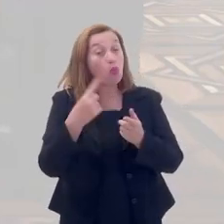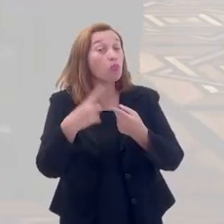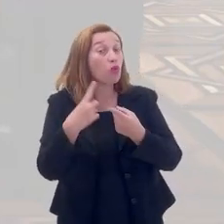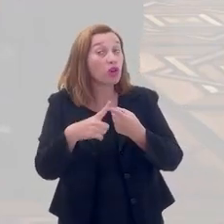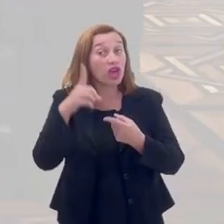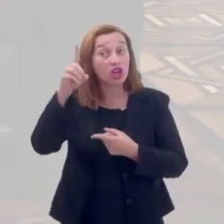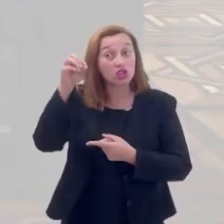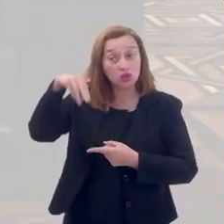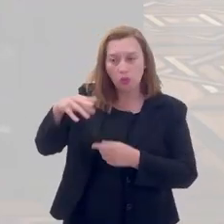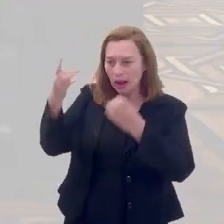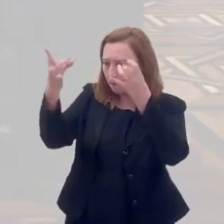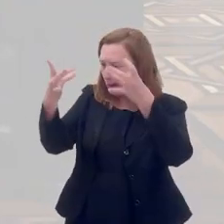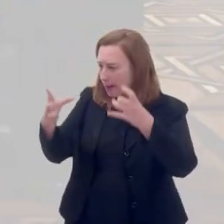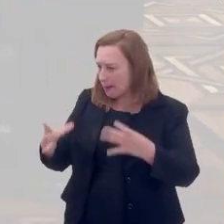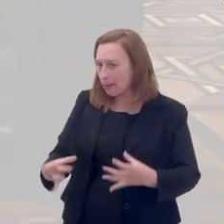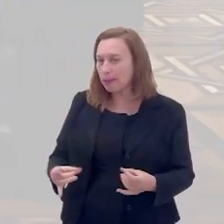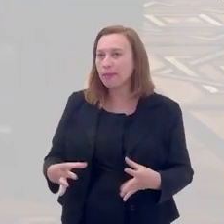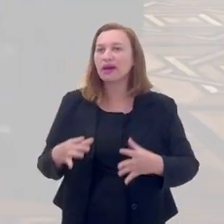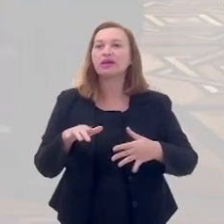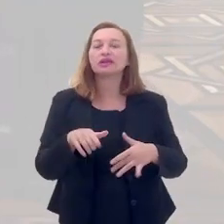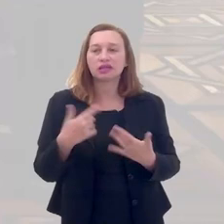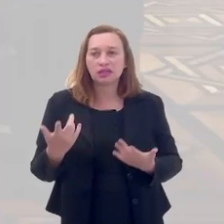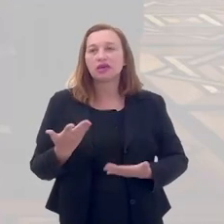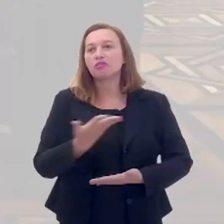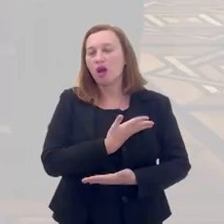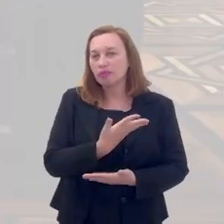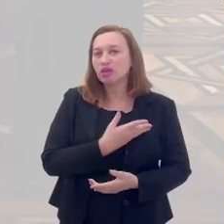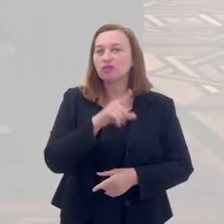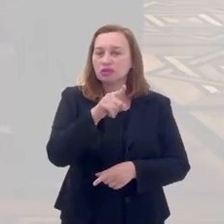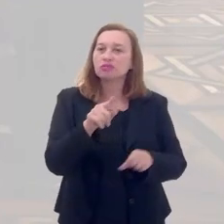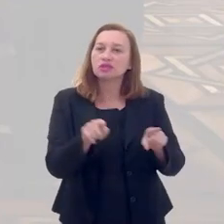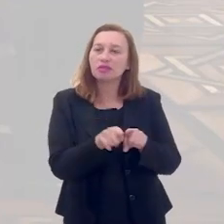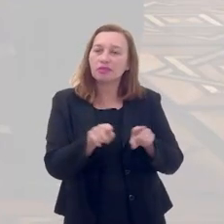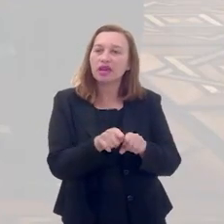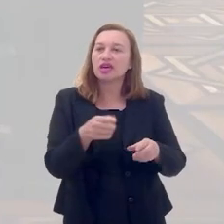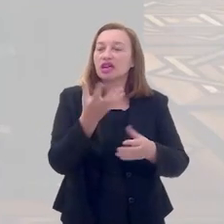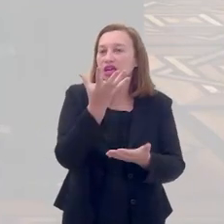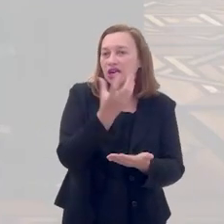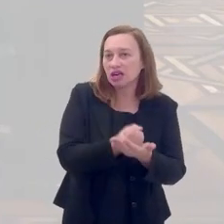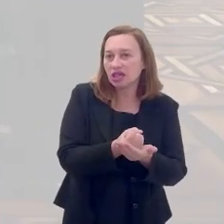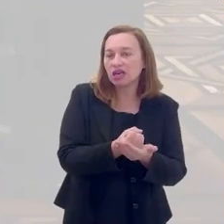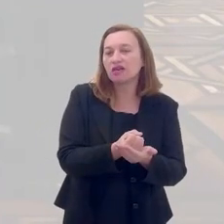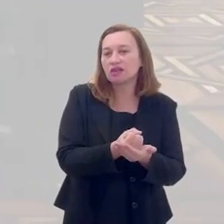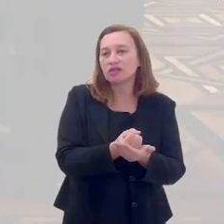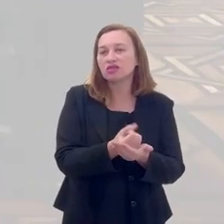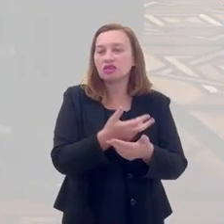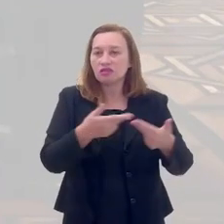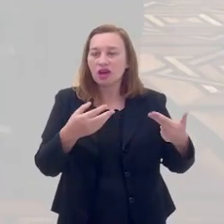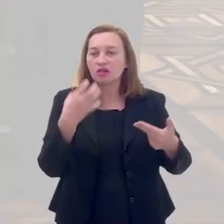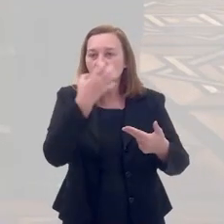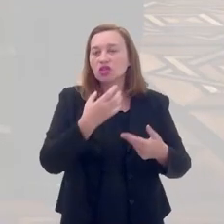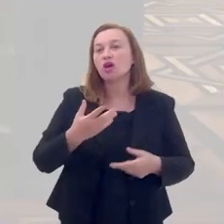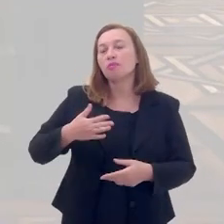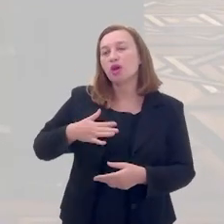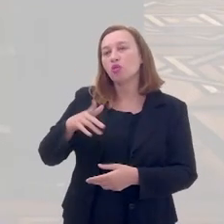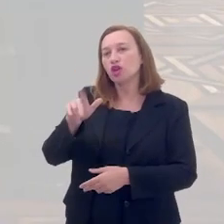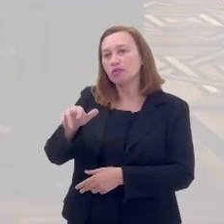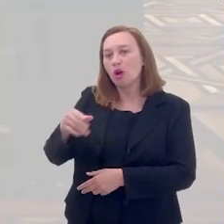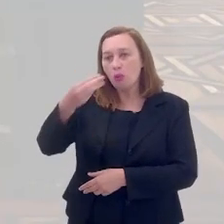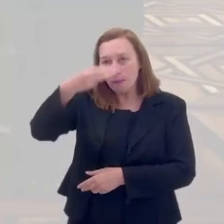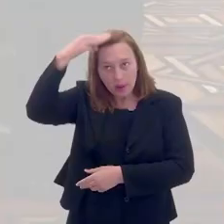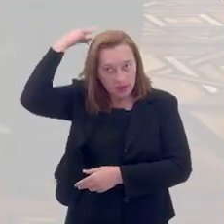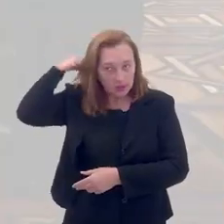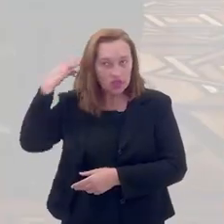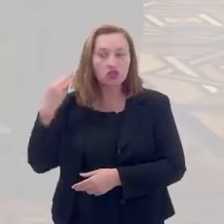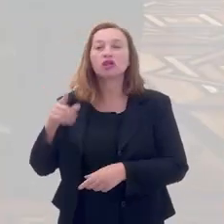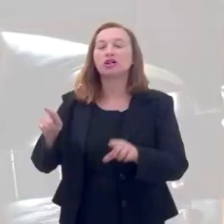dom ele deu uma aula coisa linda é o meu parceiro de banda dois também compositor de grandes canções comigo eu compus com meu irmão Márcio o meu irmão gêmeo